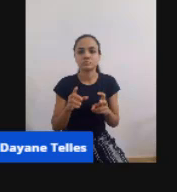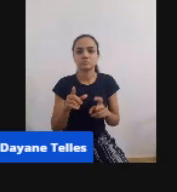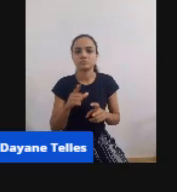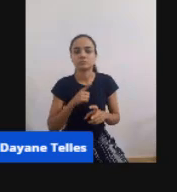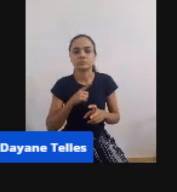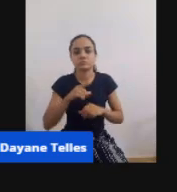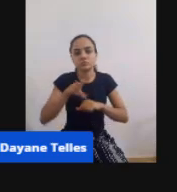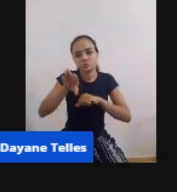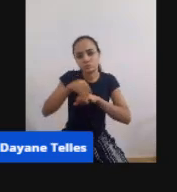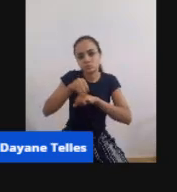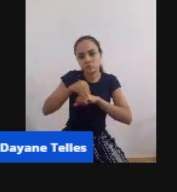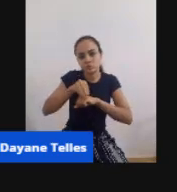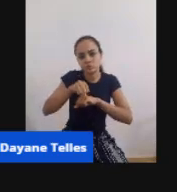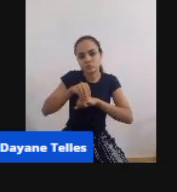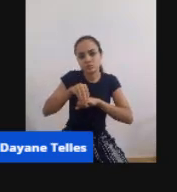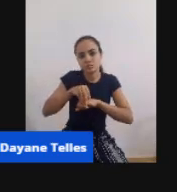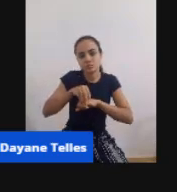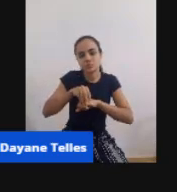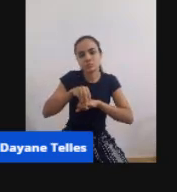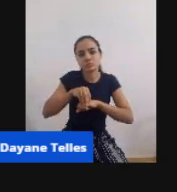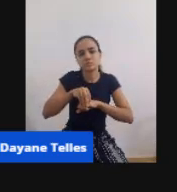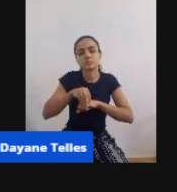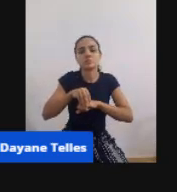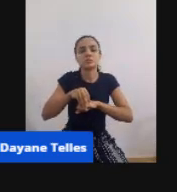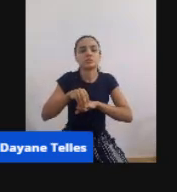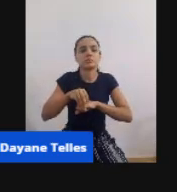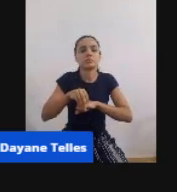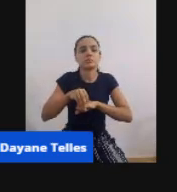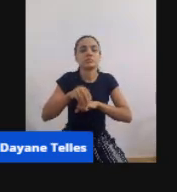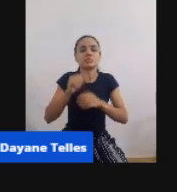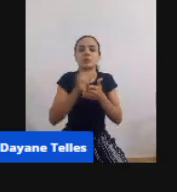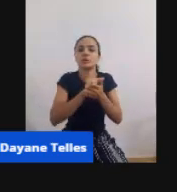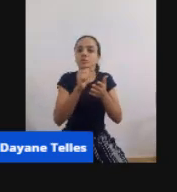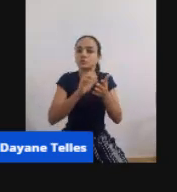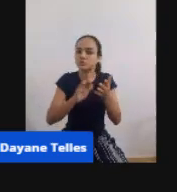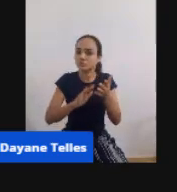relativo a essa atividade, né? Aí nós temos também a